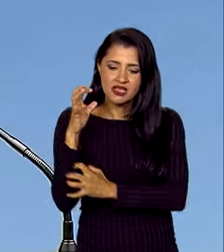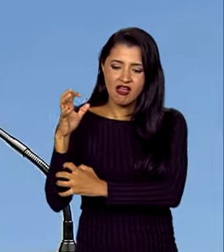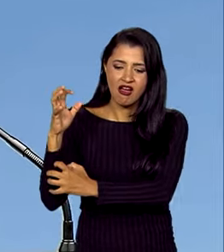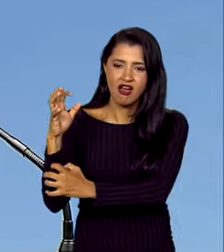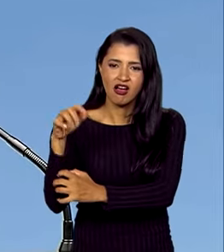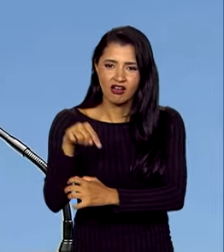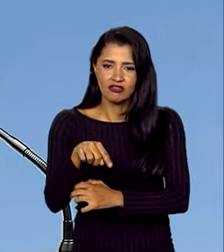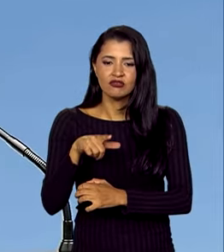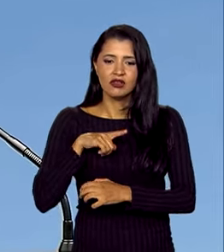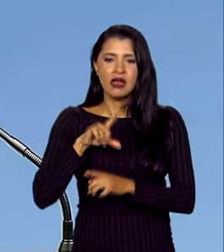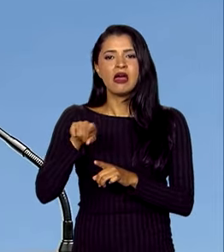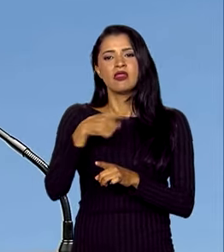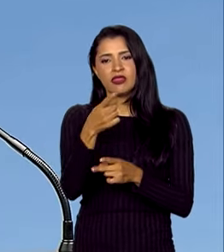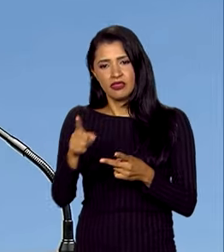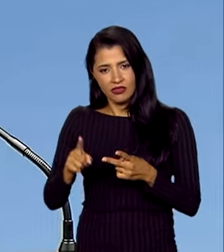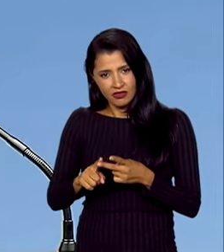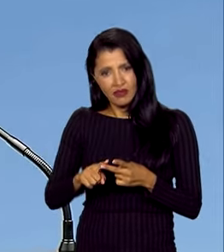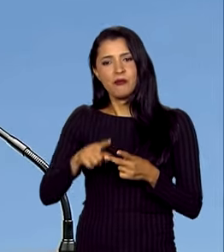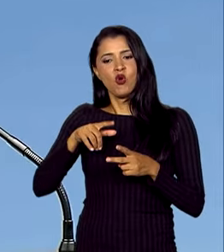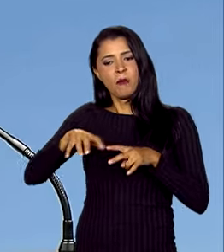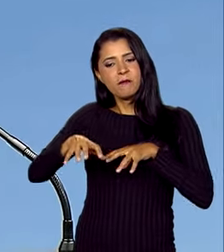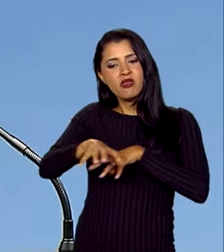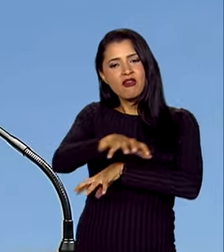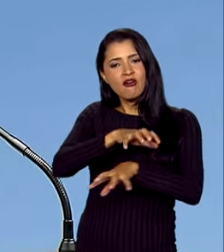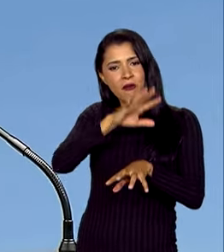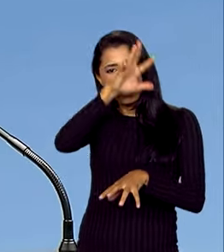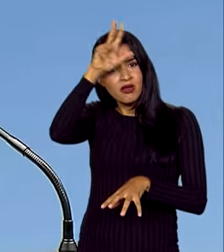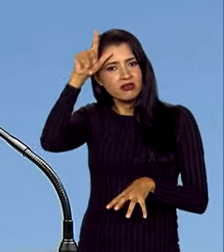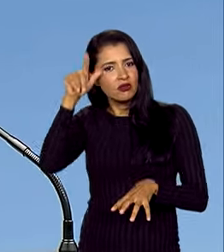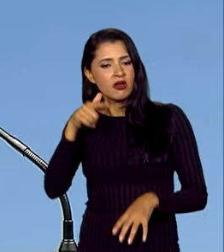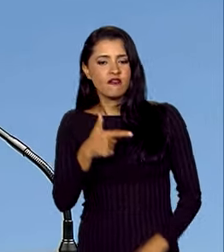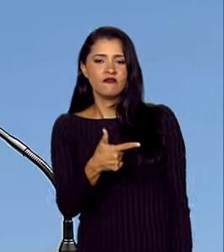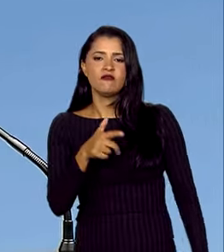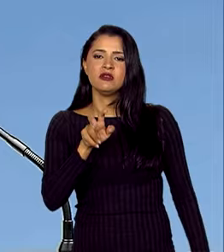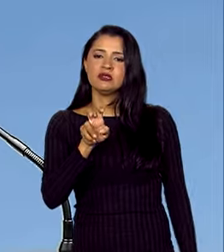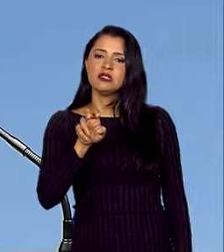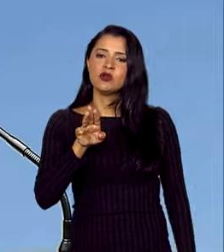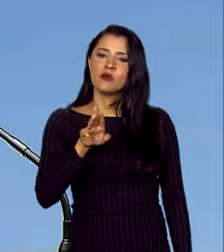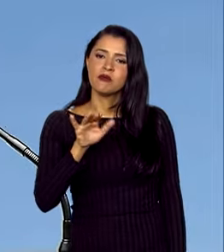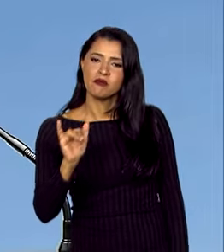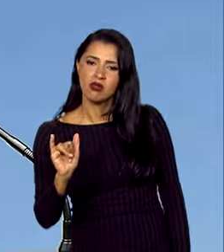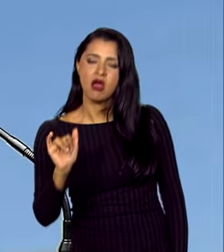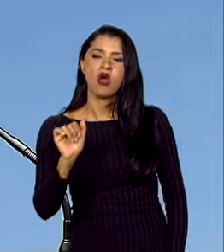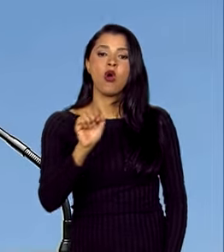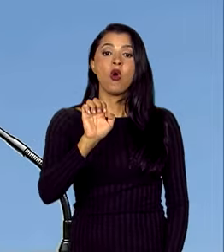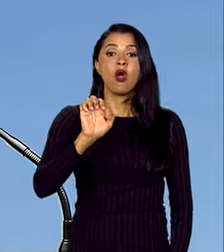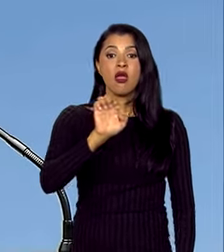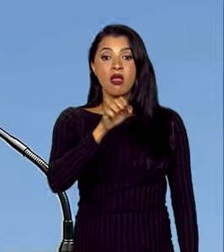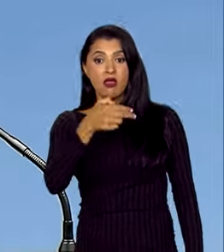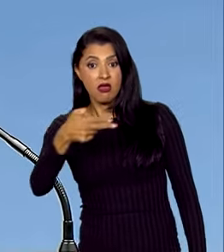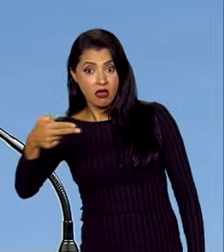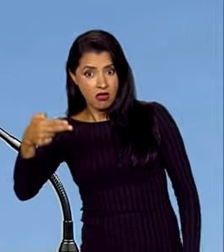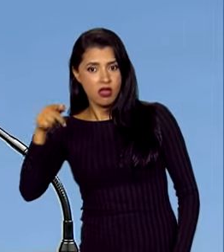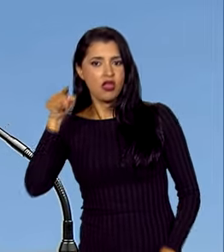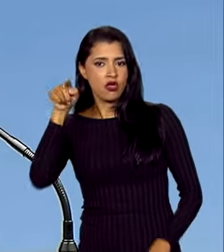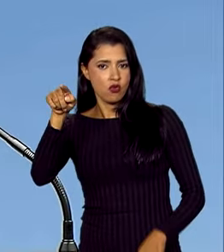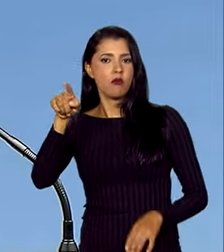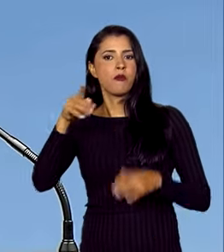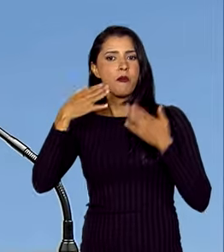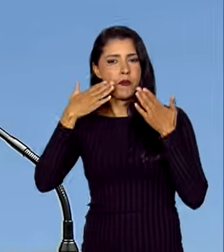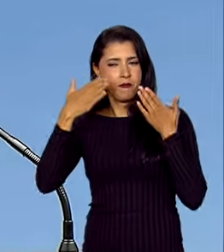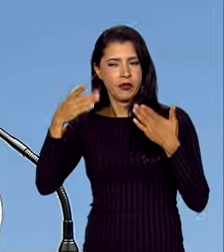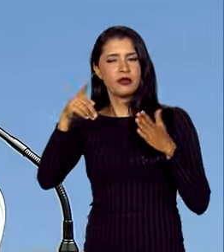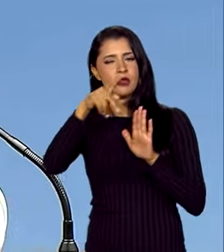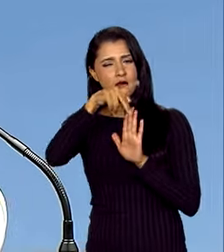depois vai abrir para o bioma da Amazônia, que são de 25 milhões de euros, que estão um grande projeto que também vai estar lá